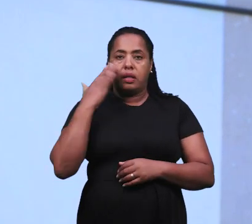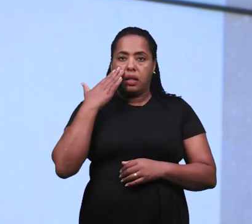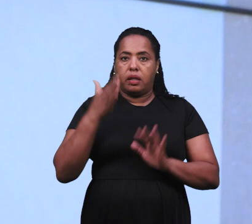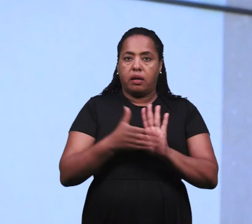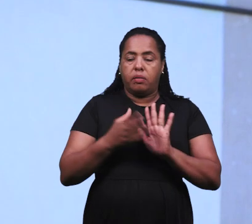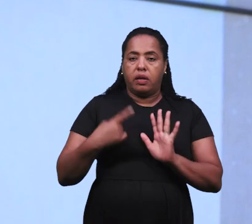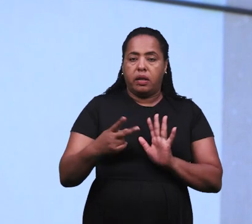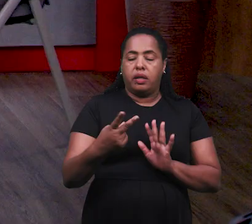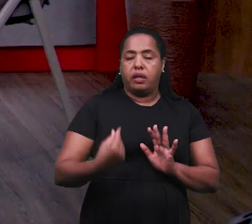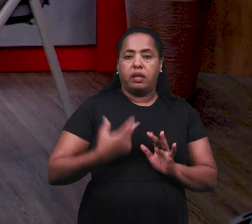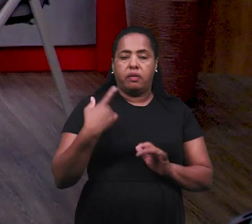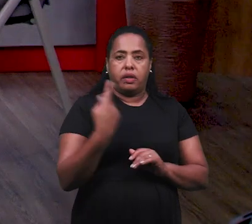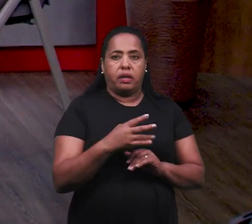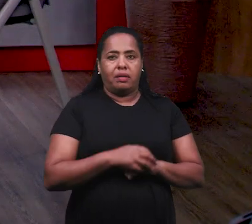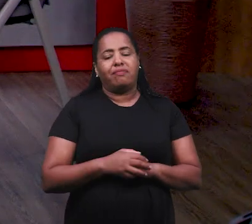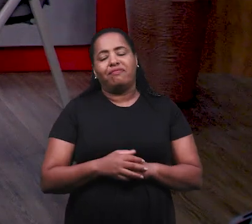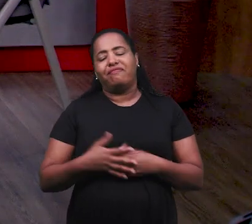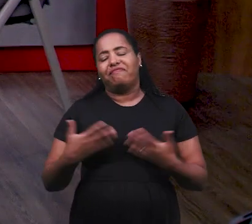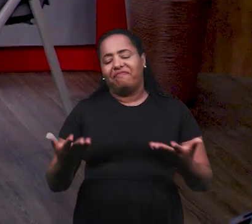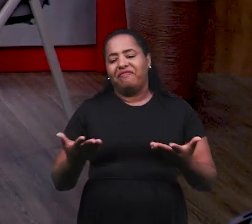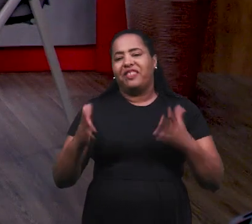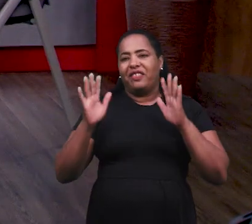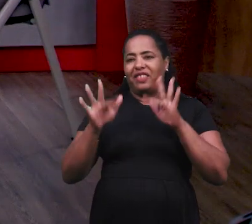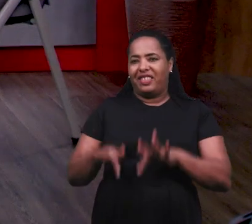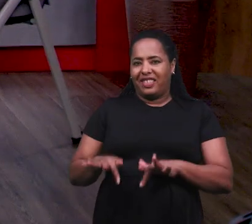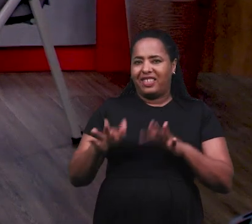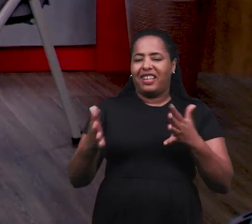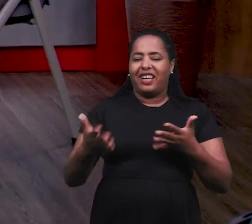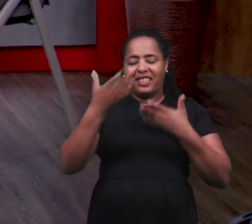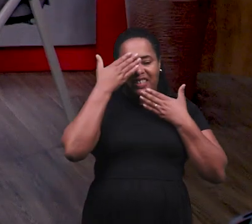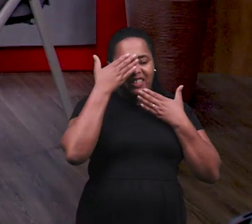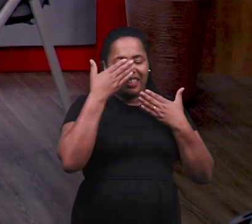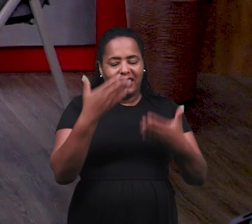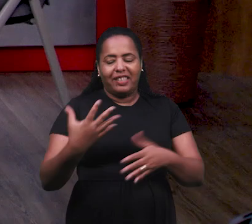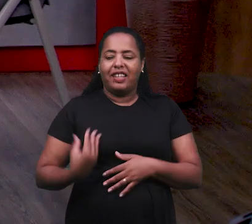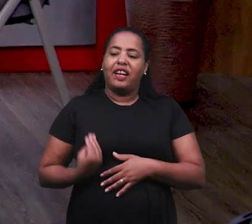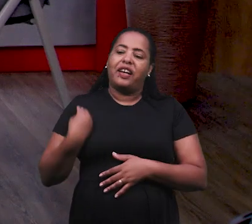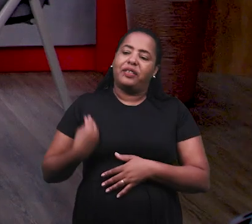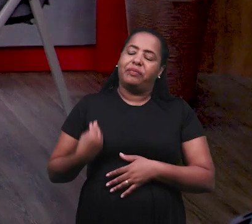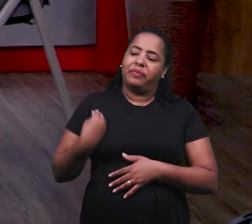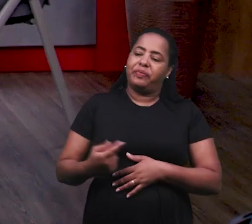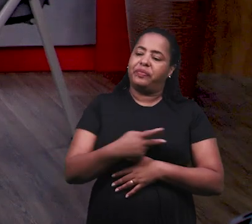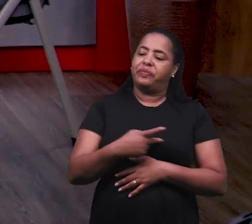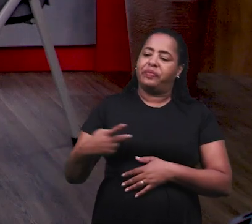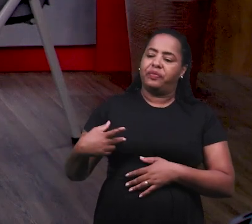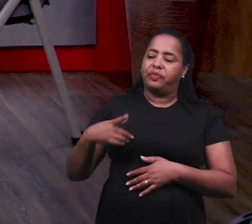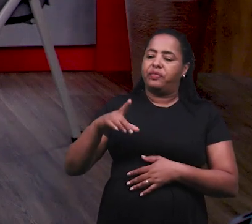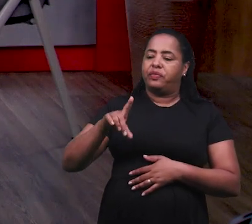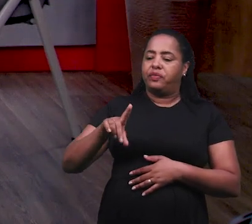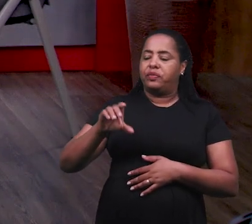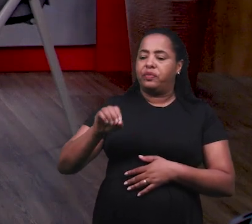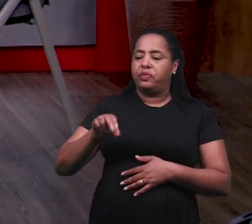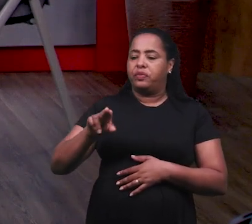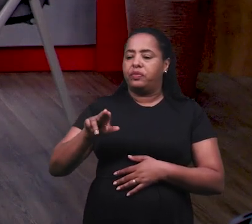vida deles. Maravilha. Muito bem, estamos aqui encerrando. Quero agradecer a presença do pastor Douglas